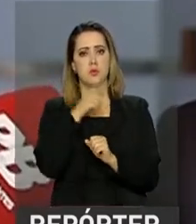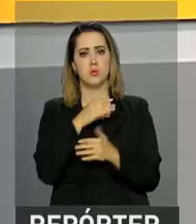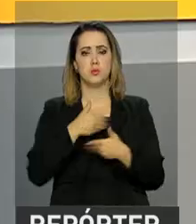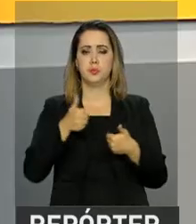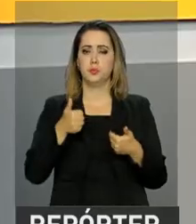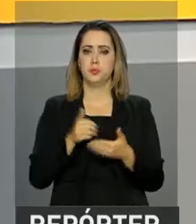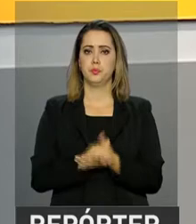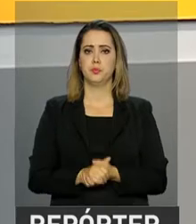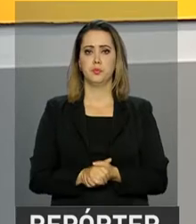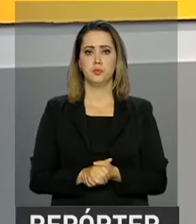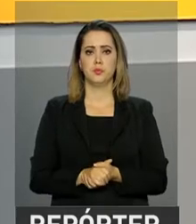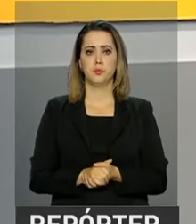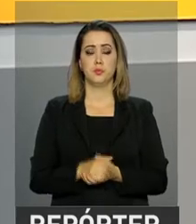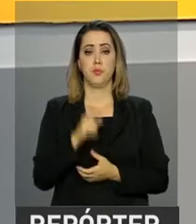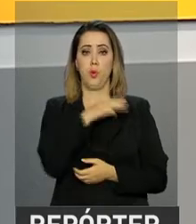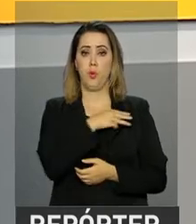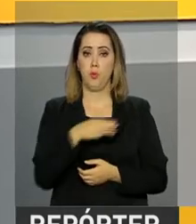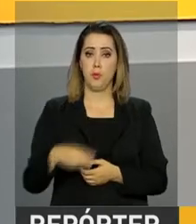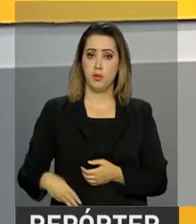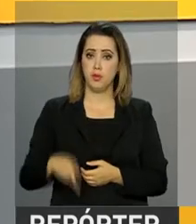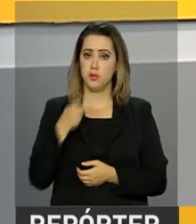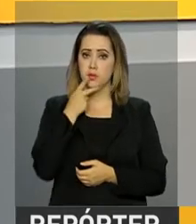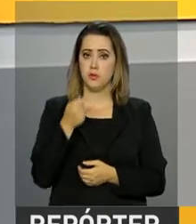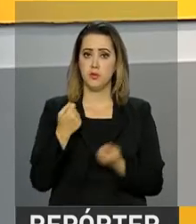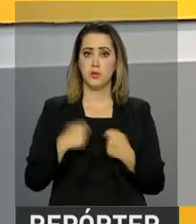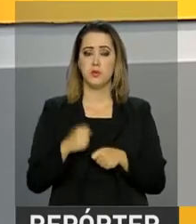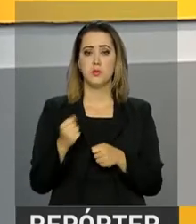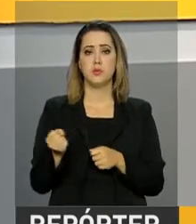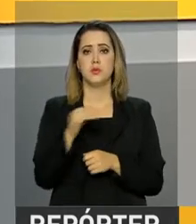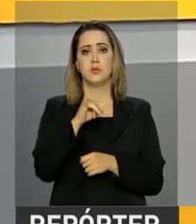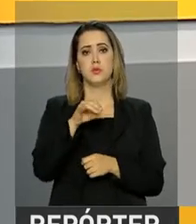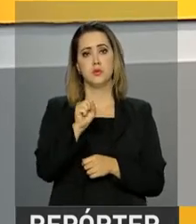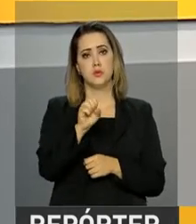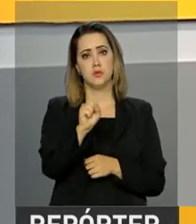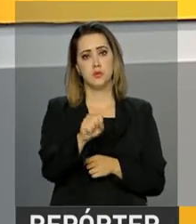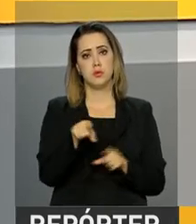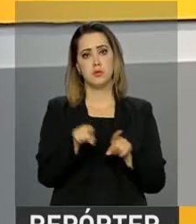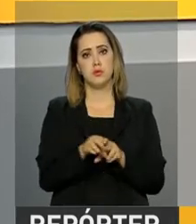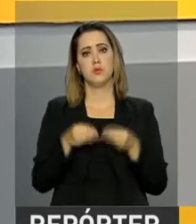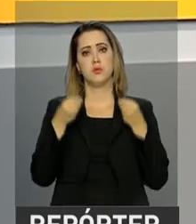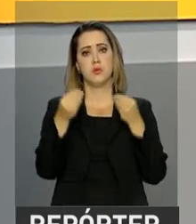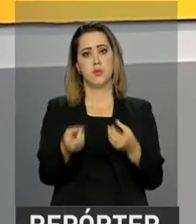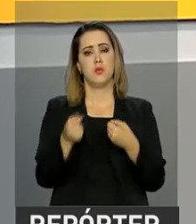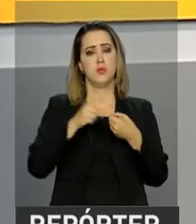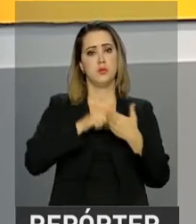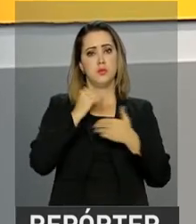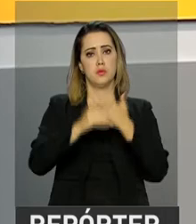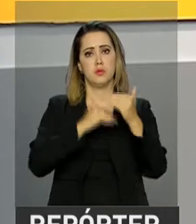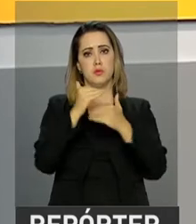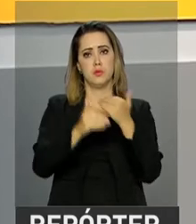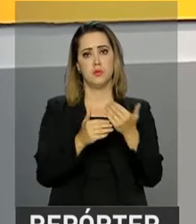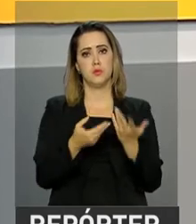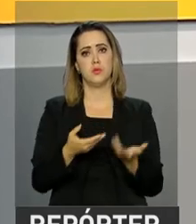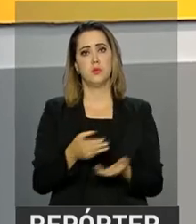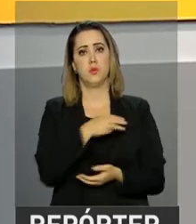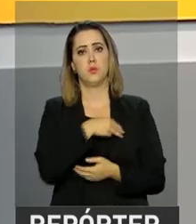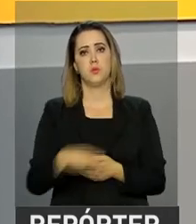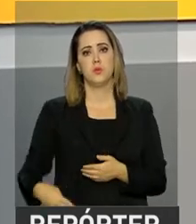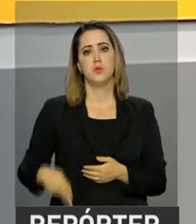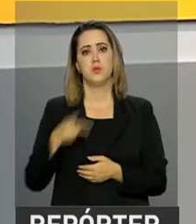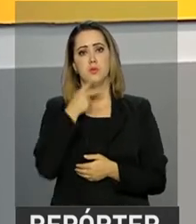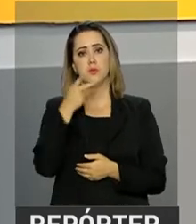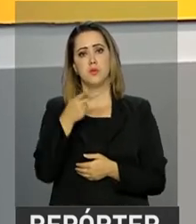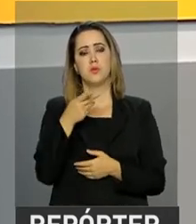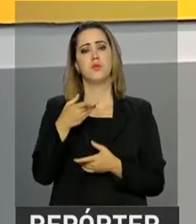questão. Meirelles voltou a defender a reforma da Previdência para garantir a retomada do crescimento. O